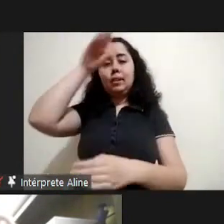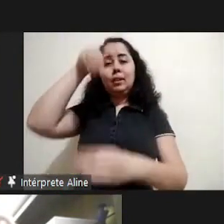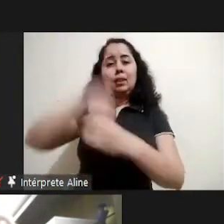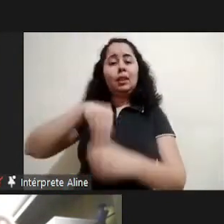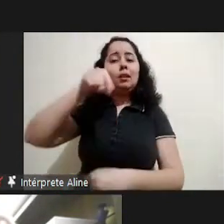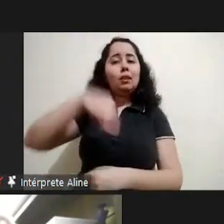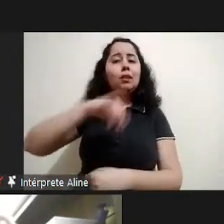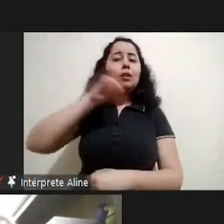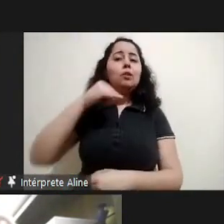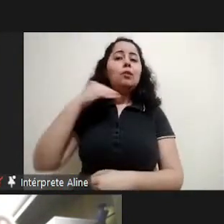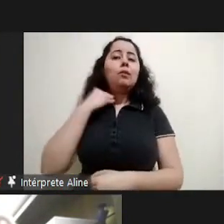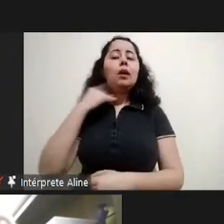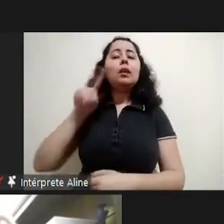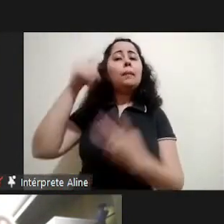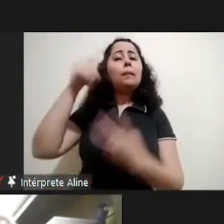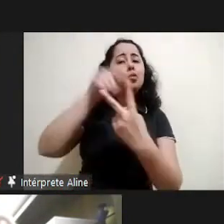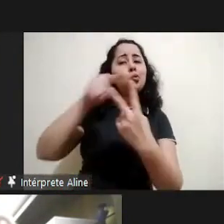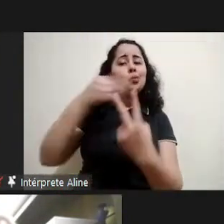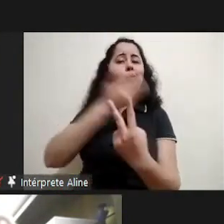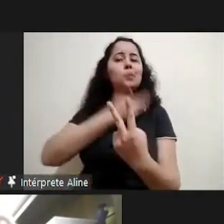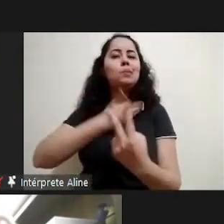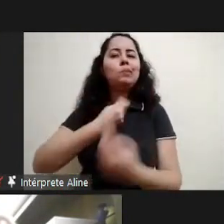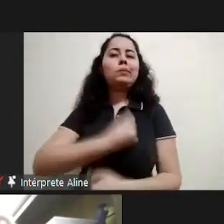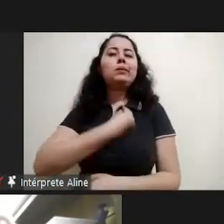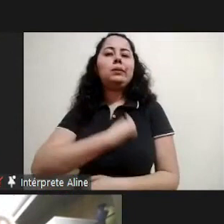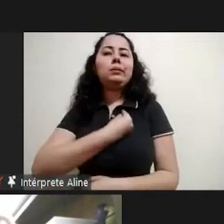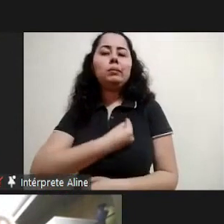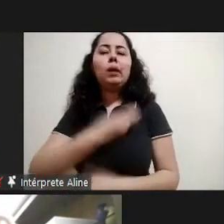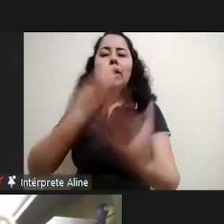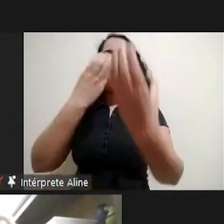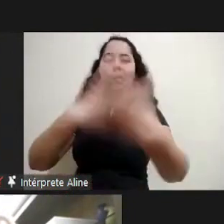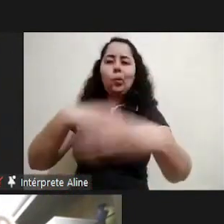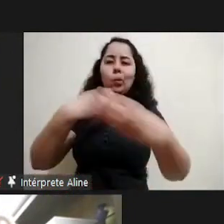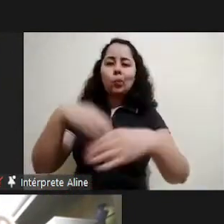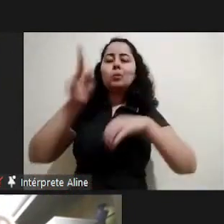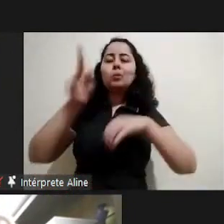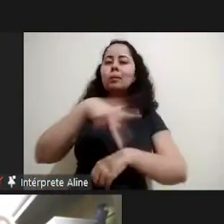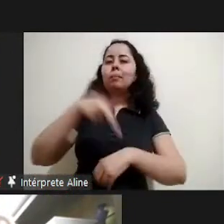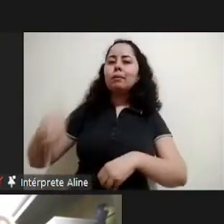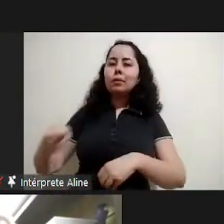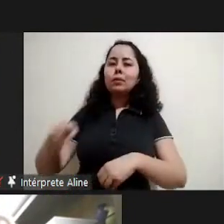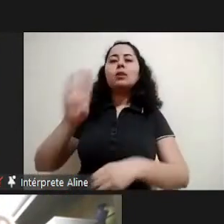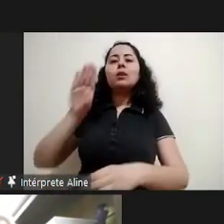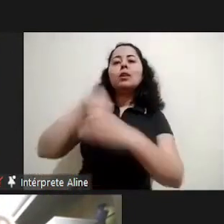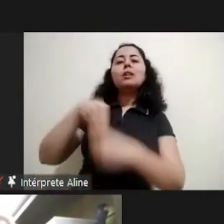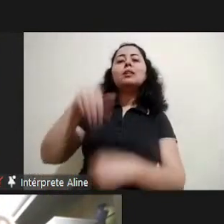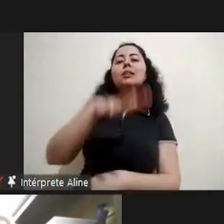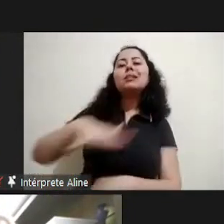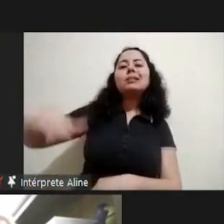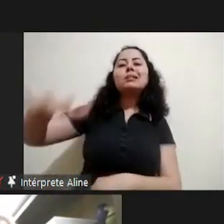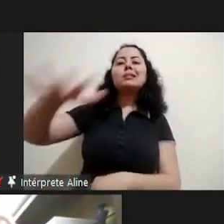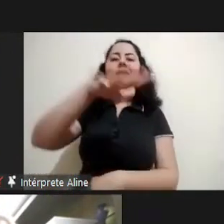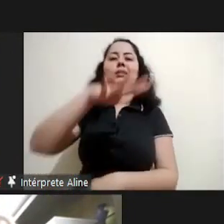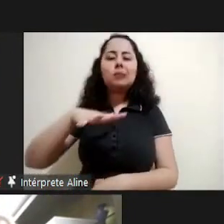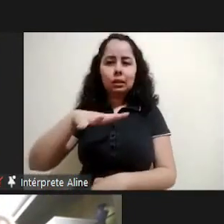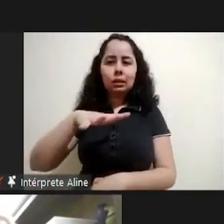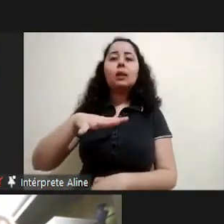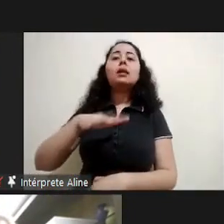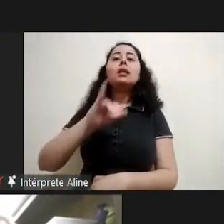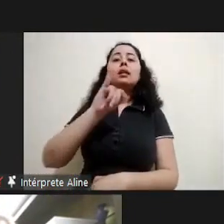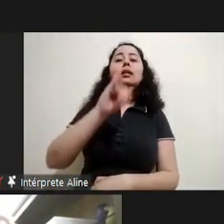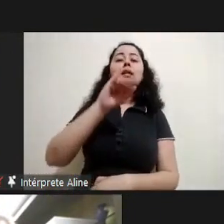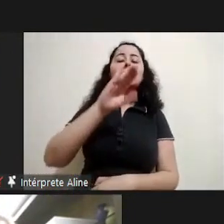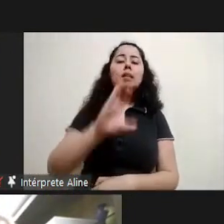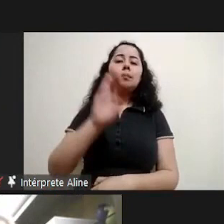de um concurso para docentes do Departamento de Parasitologia, Microbiologia e Imunológica do então ICBG, sendo